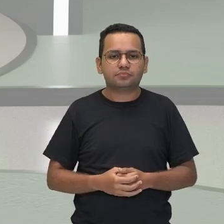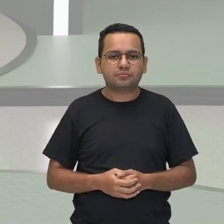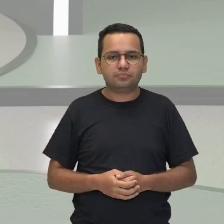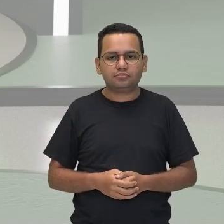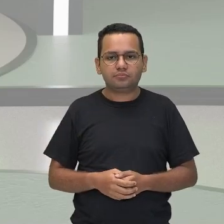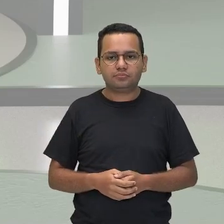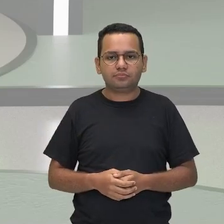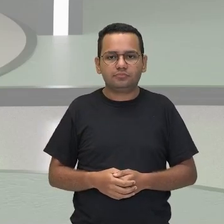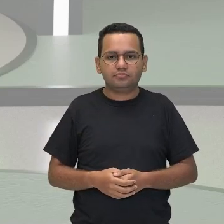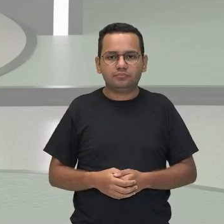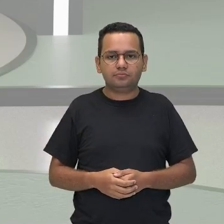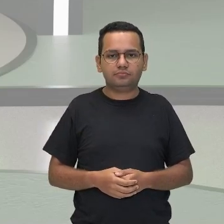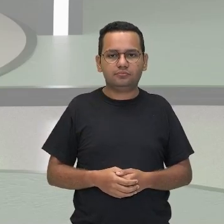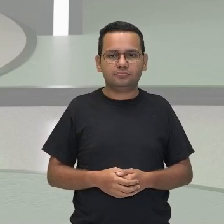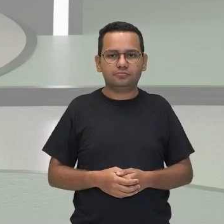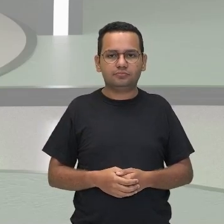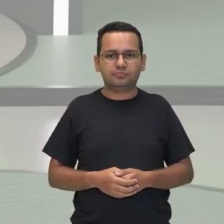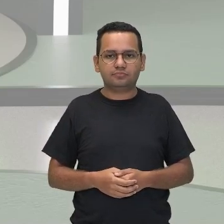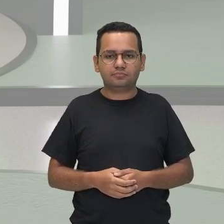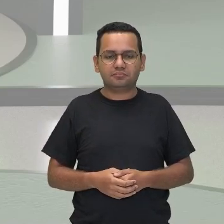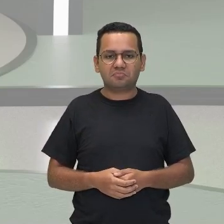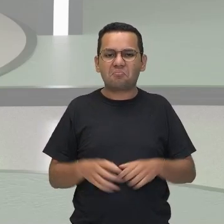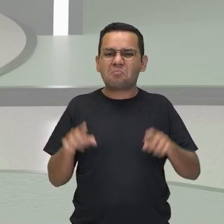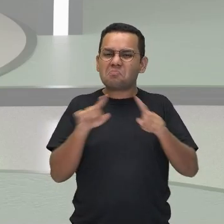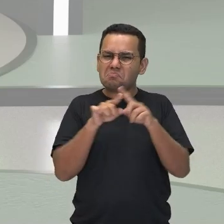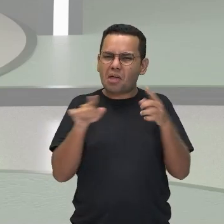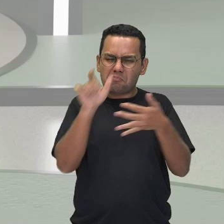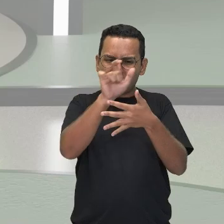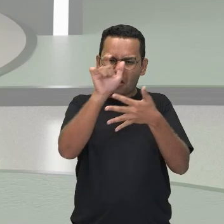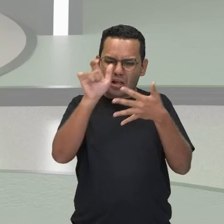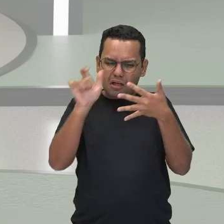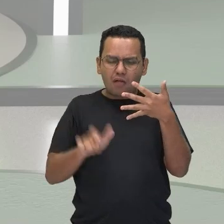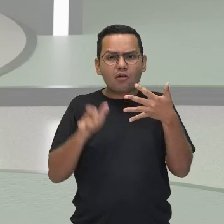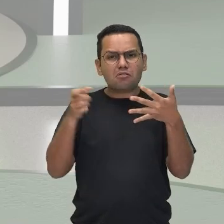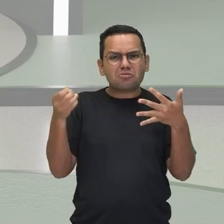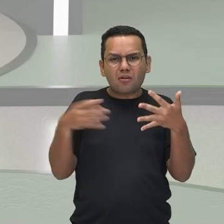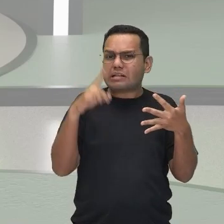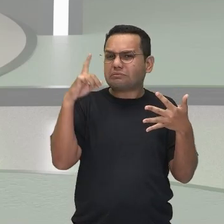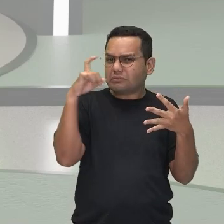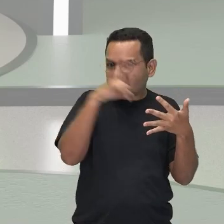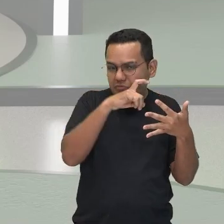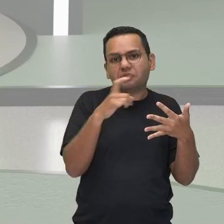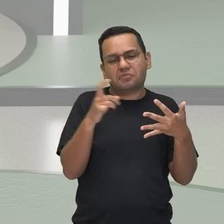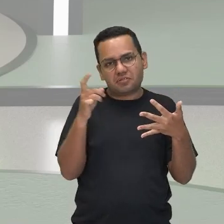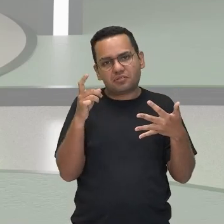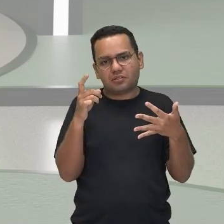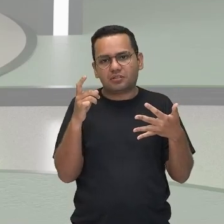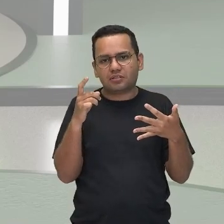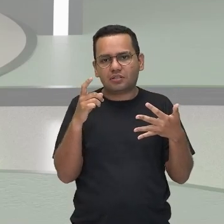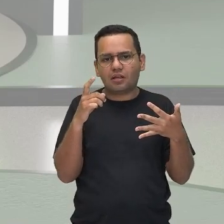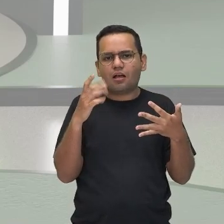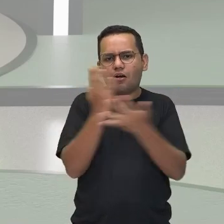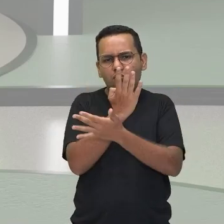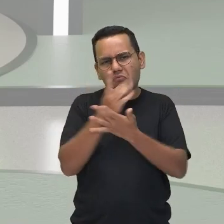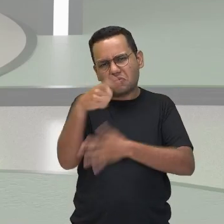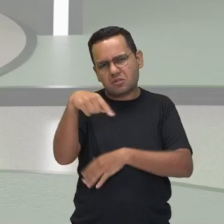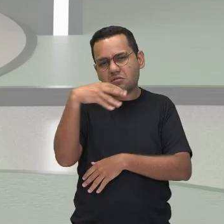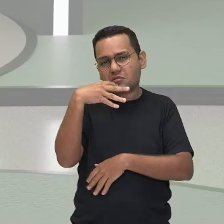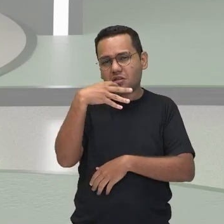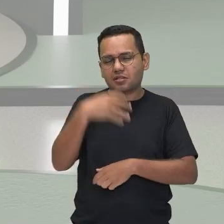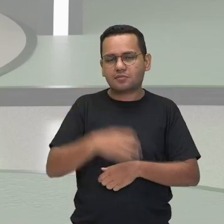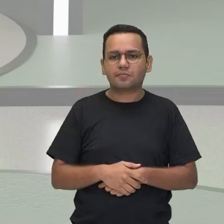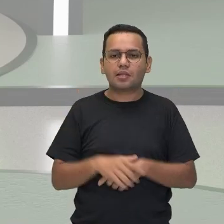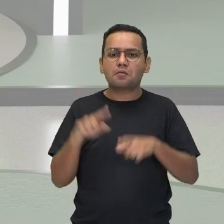levigação e imantação. Eu sei que tem vários nomes novos aqui, né? Alguns já são conhecidos, mas esses nomes